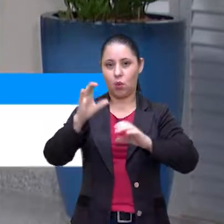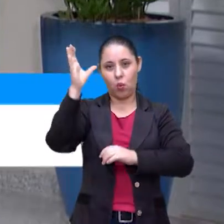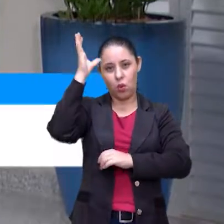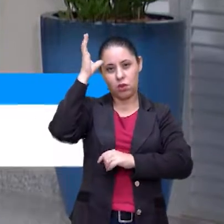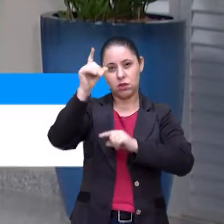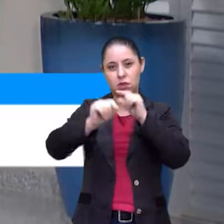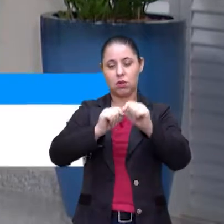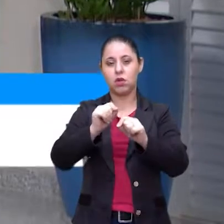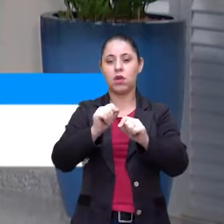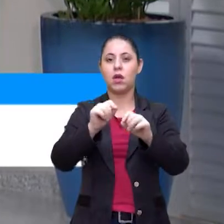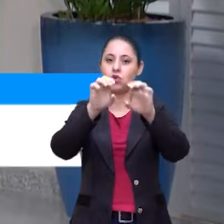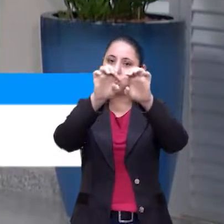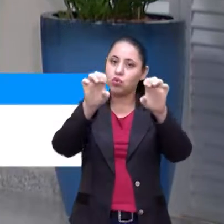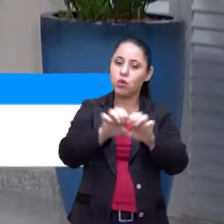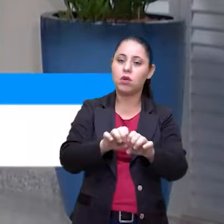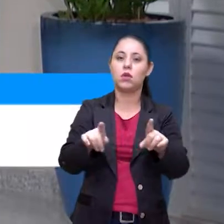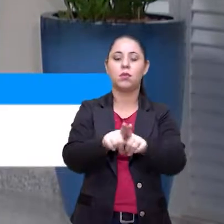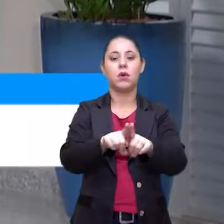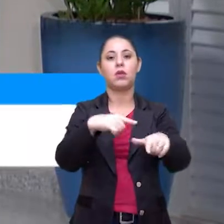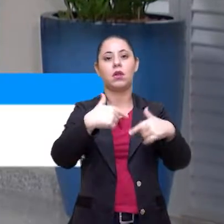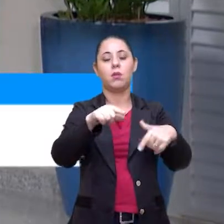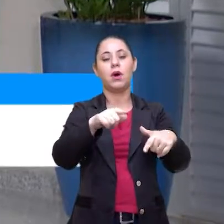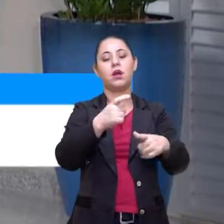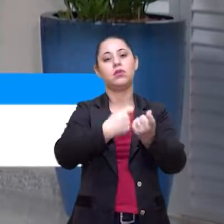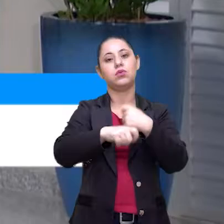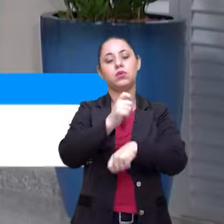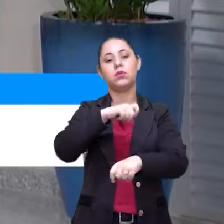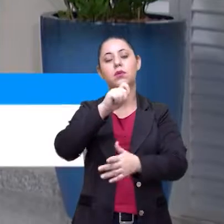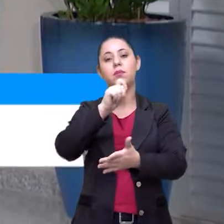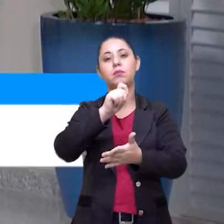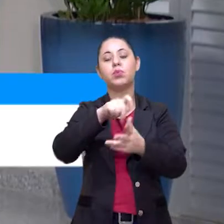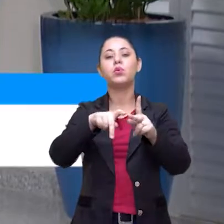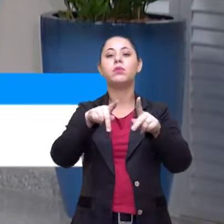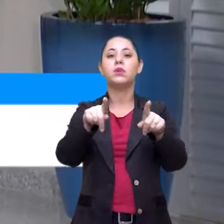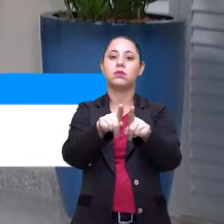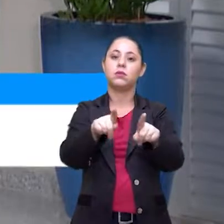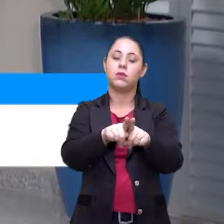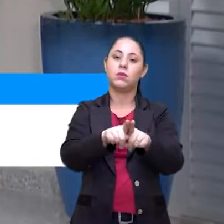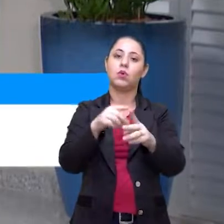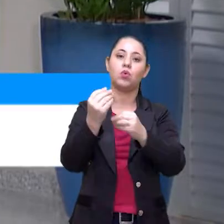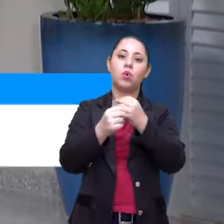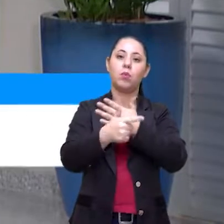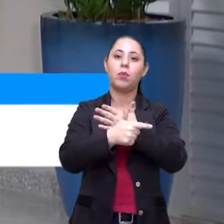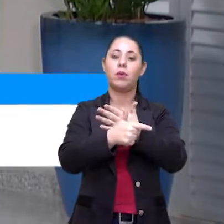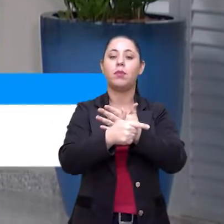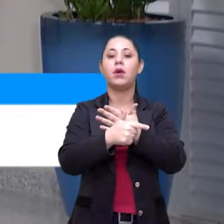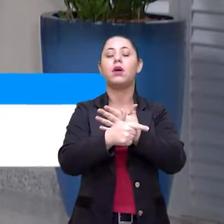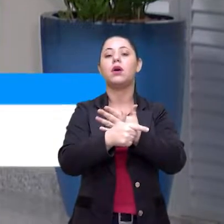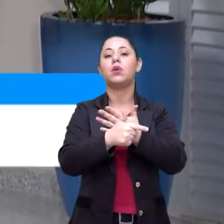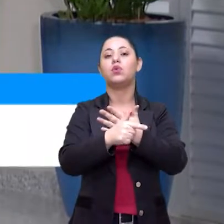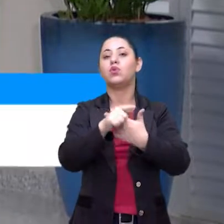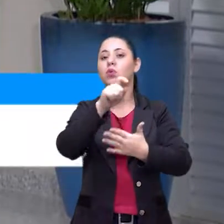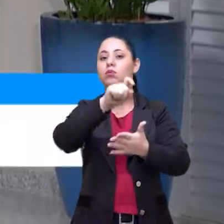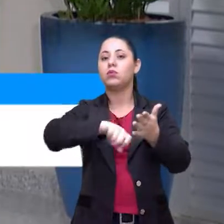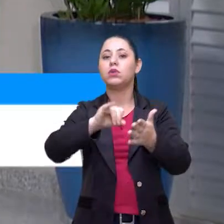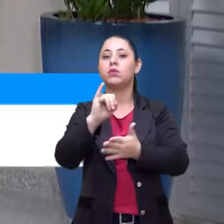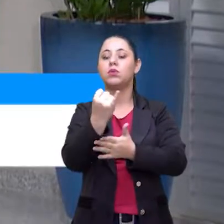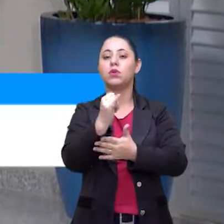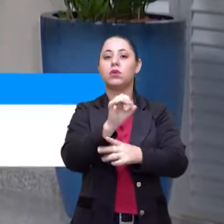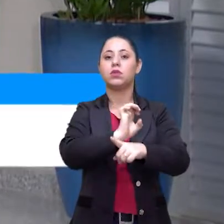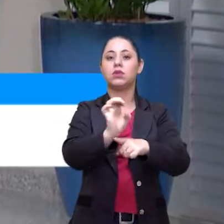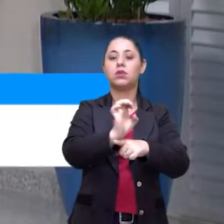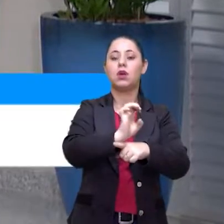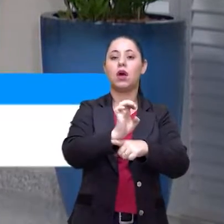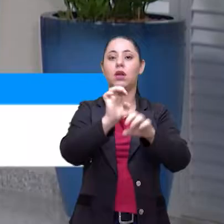mais conscientes a respeito da estrutura e do funcionamento da administração pública, como também a função socioeconômica dos